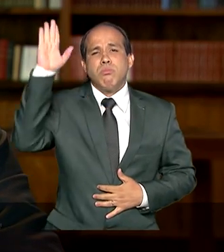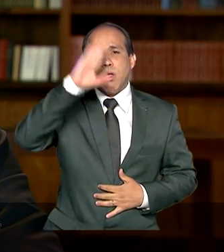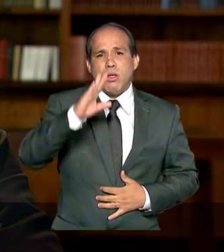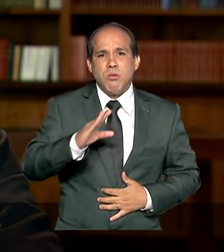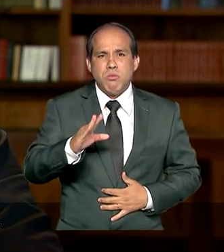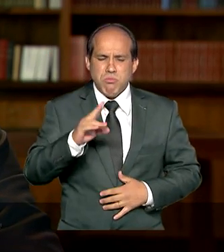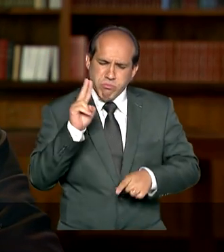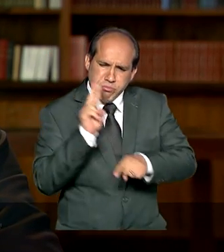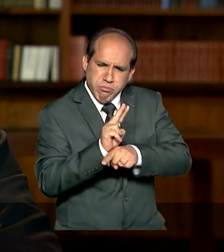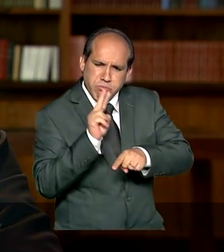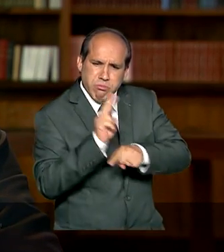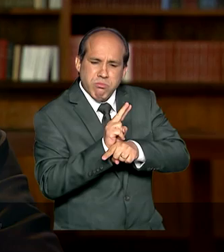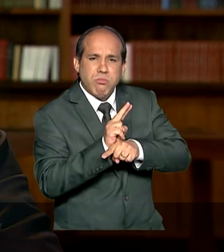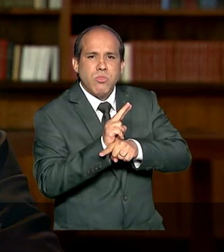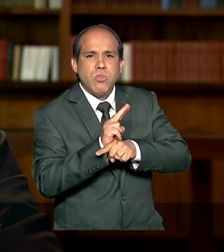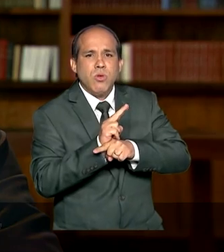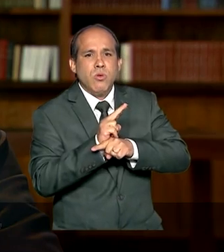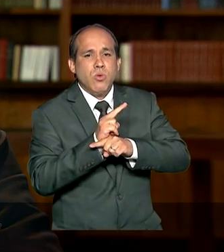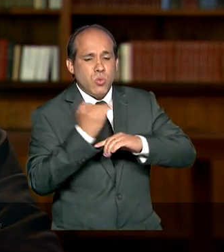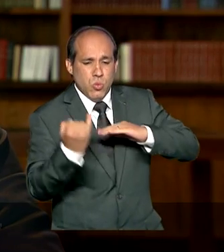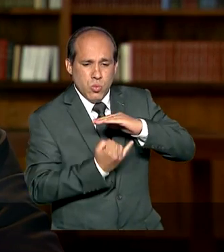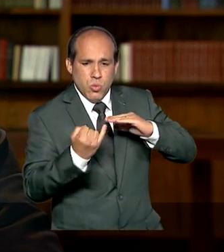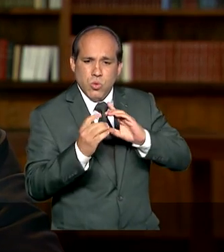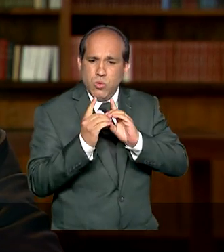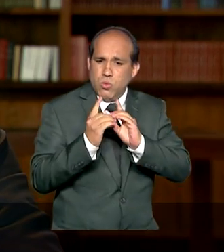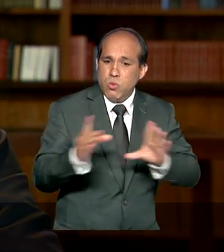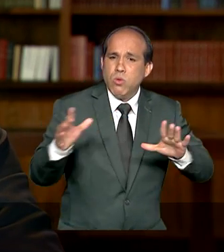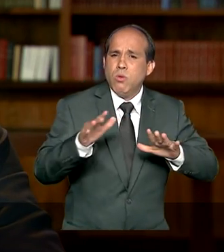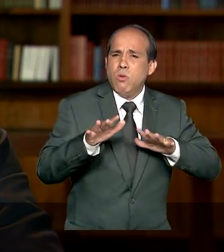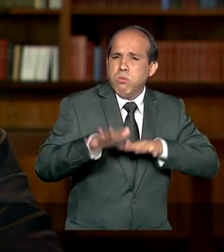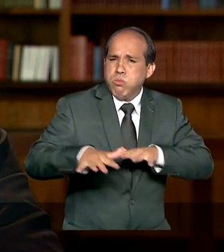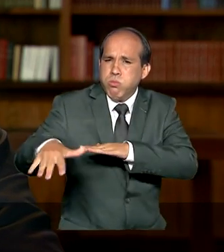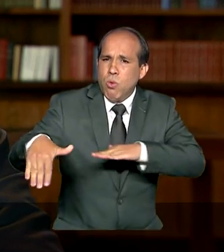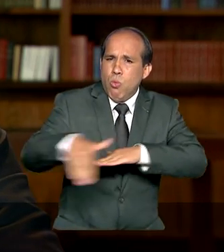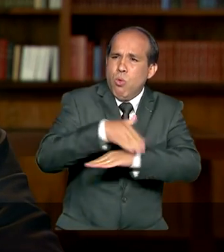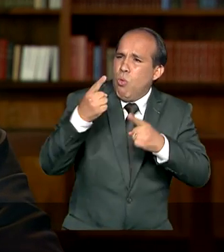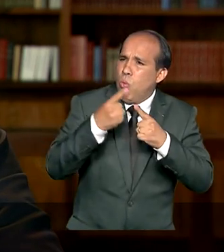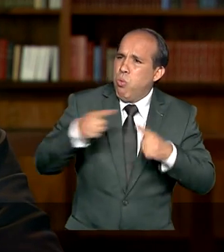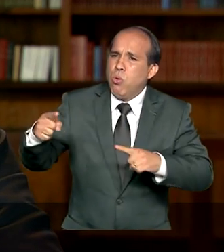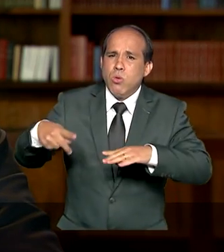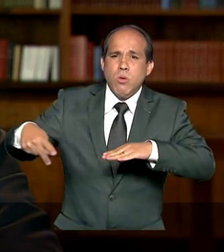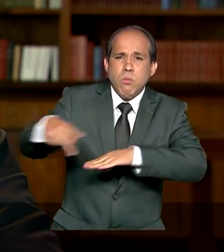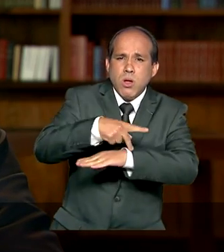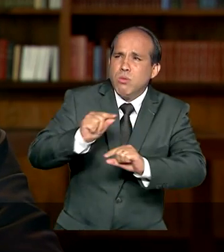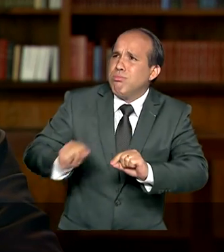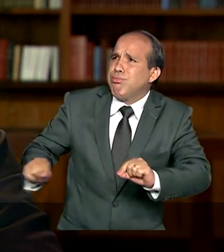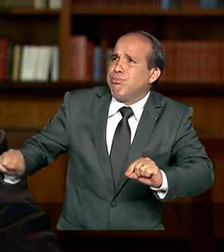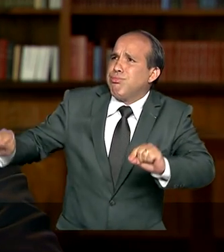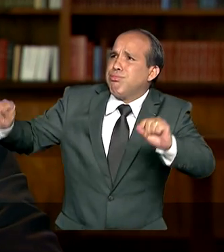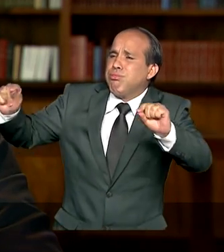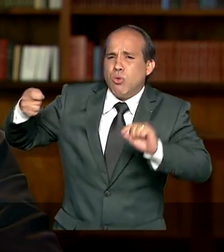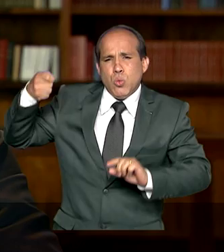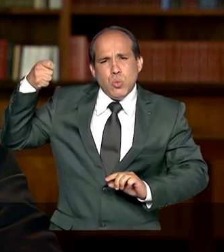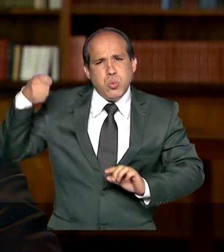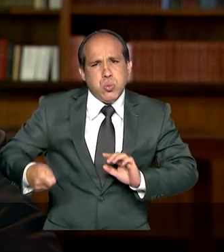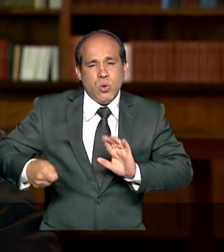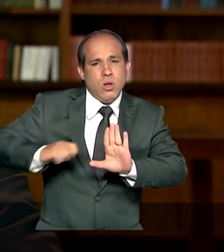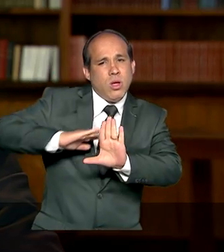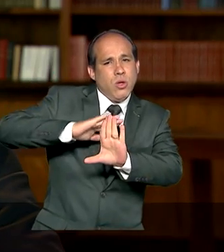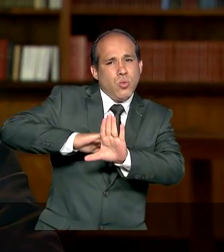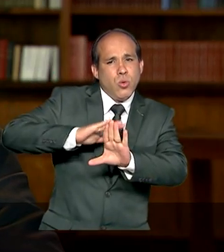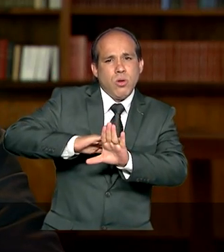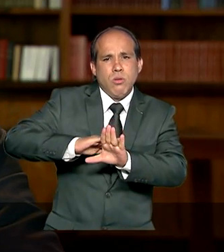preservação das instituições democráticas foram às ruas contra um país tomado pela radicalização